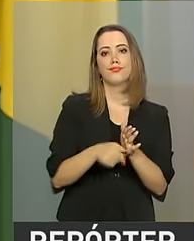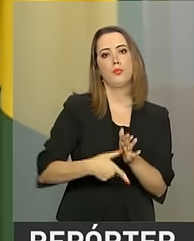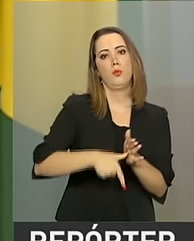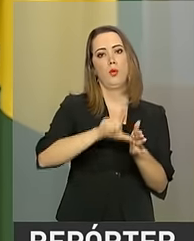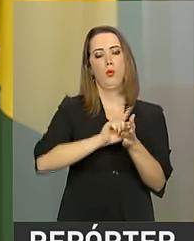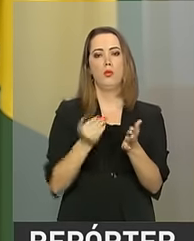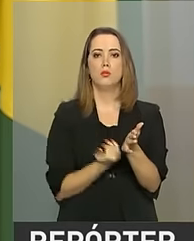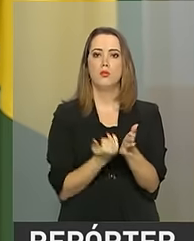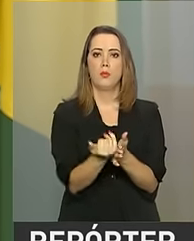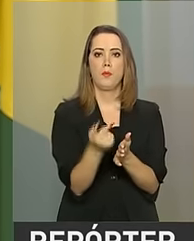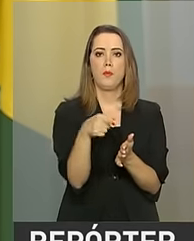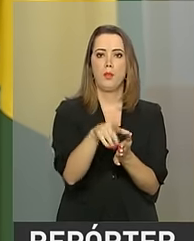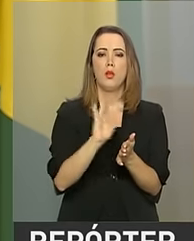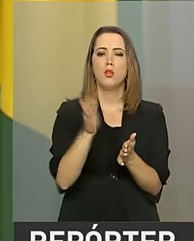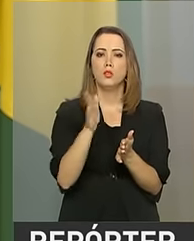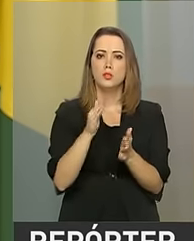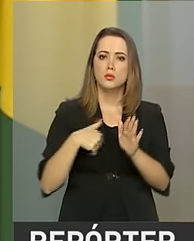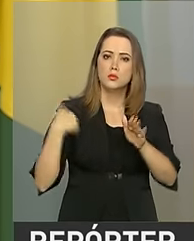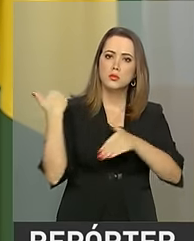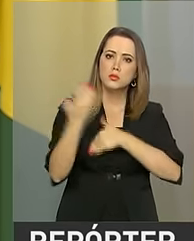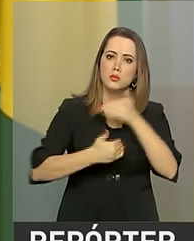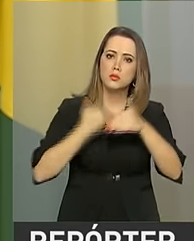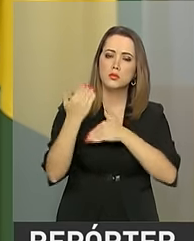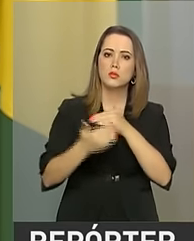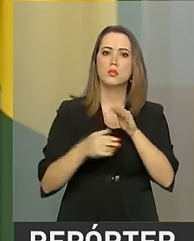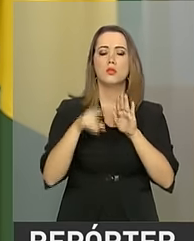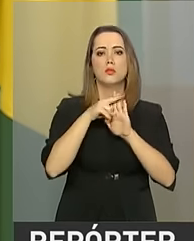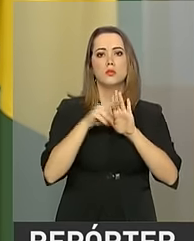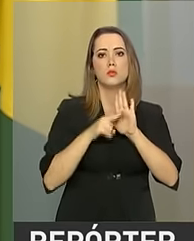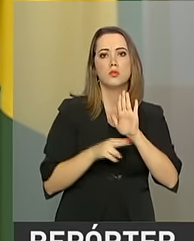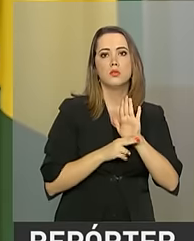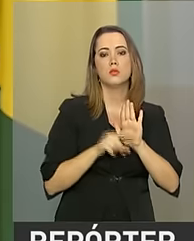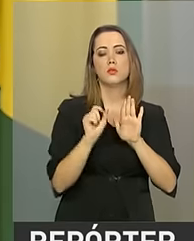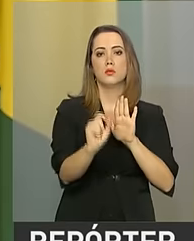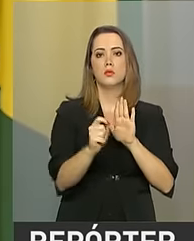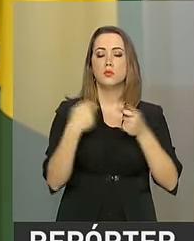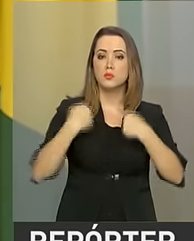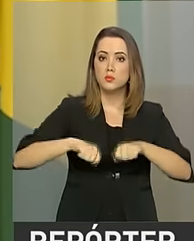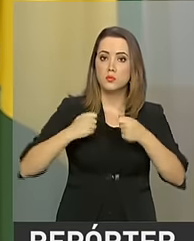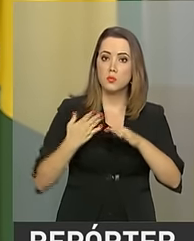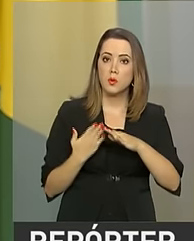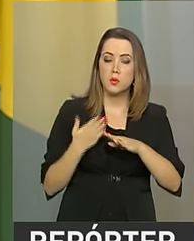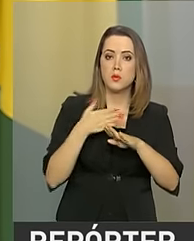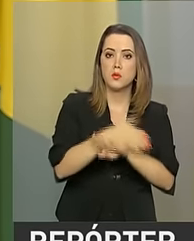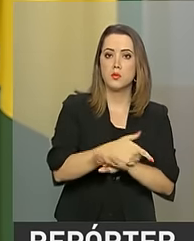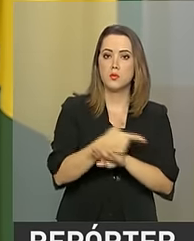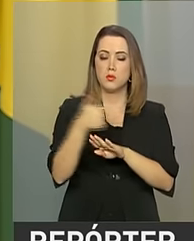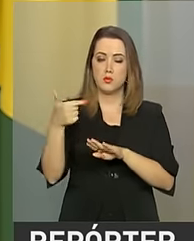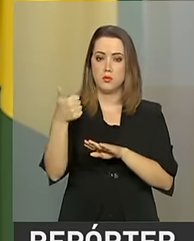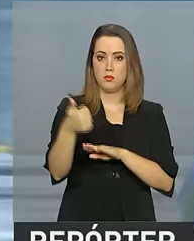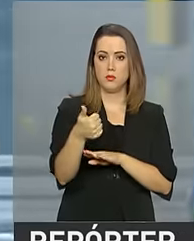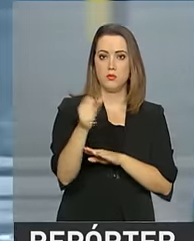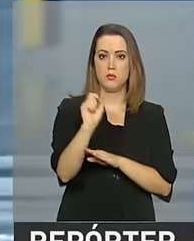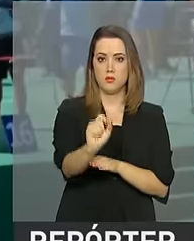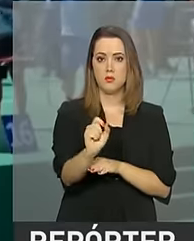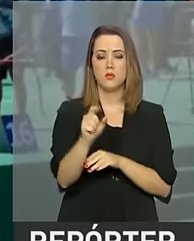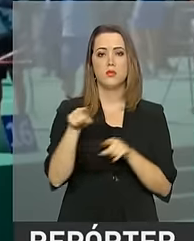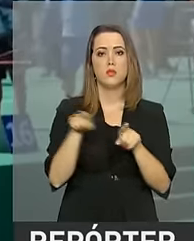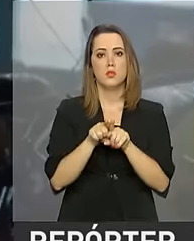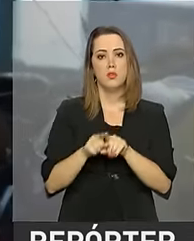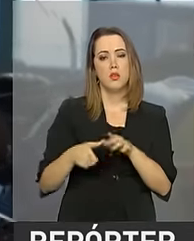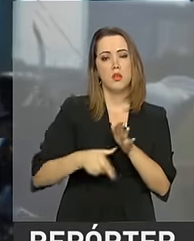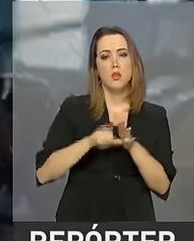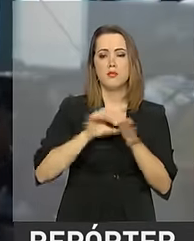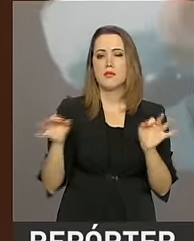começar. Já o arcabouço normativo do Ministério precisa entrar no século XXI antes que ele acabe.